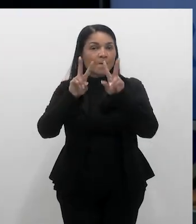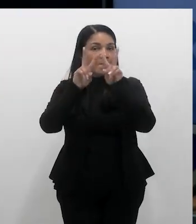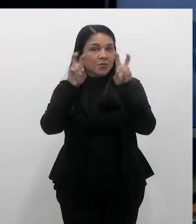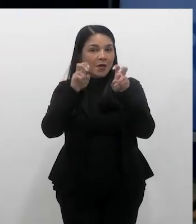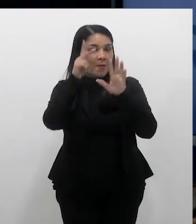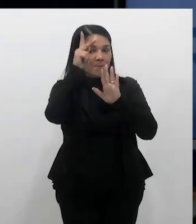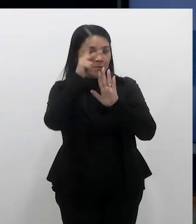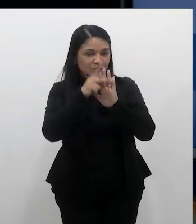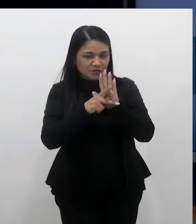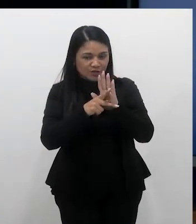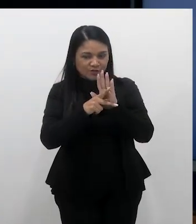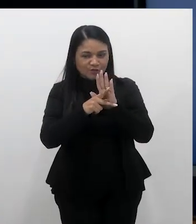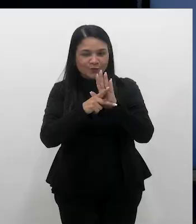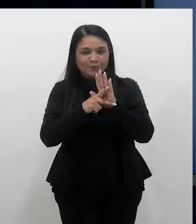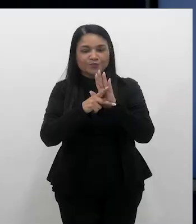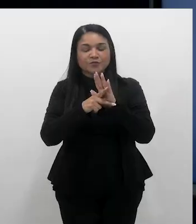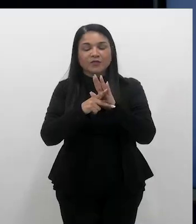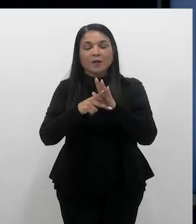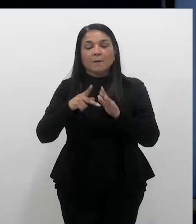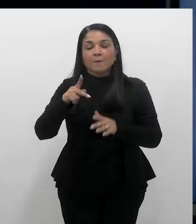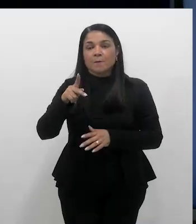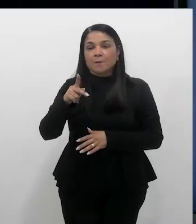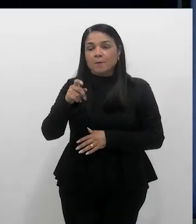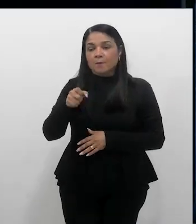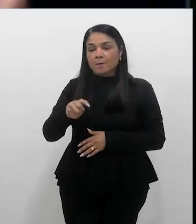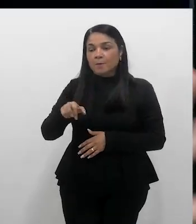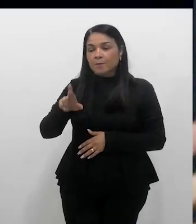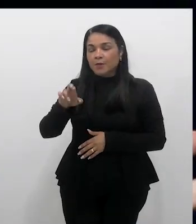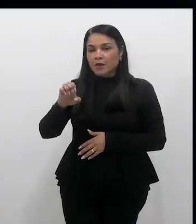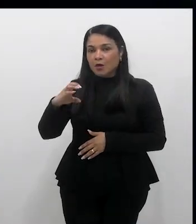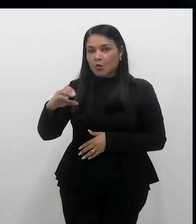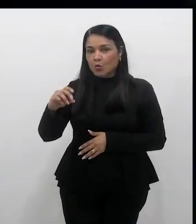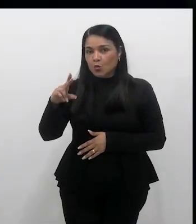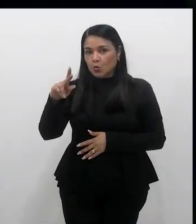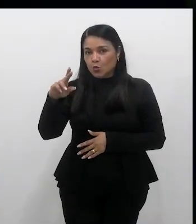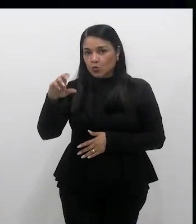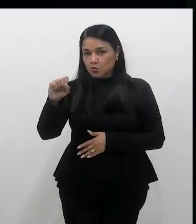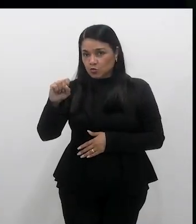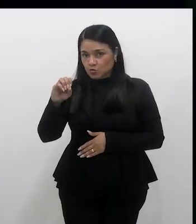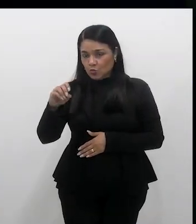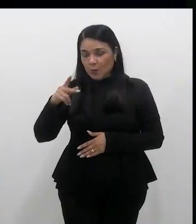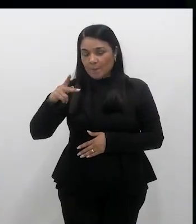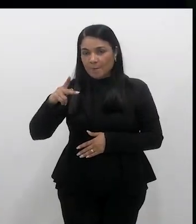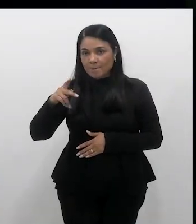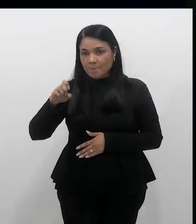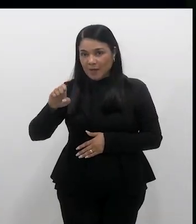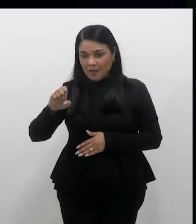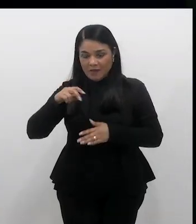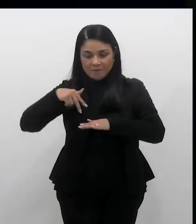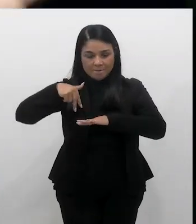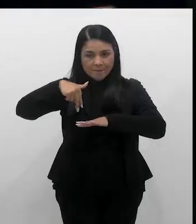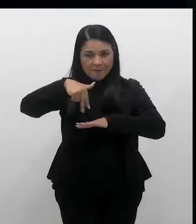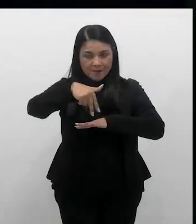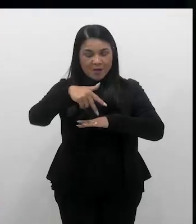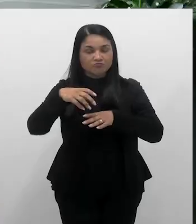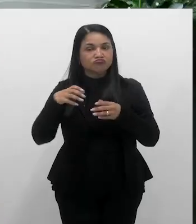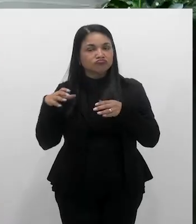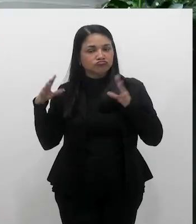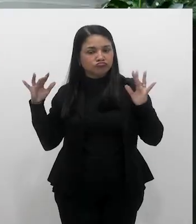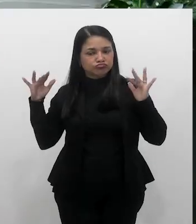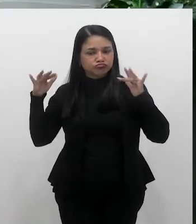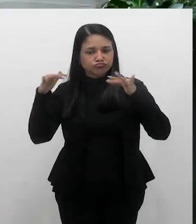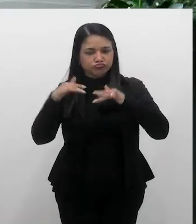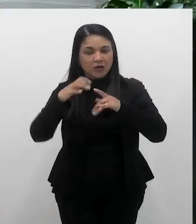Terra Nulhos, em que é uma audiocaminhada. Então, o que acontece a gente tem o público, ele vai encontrar conosco na